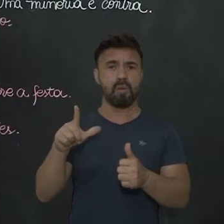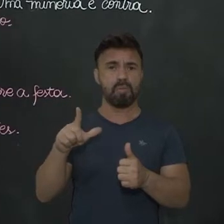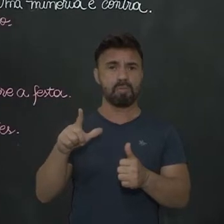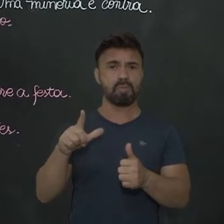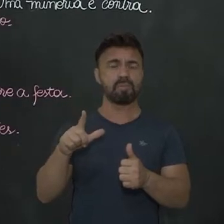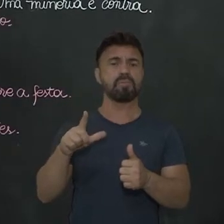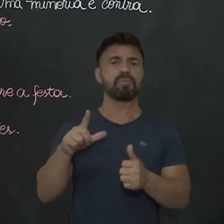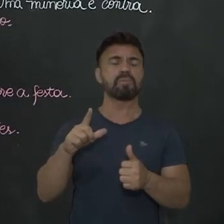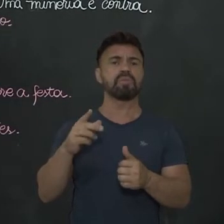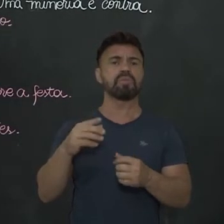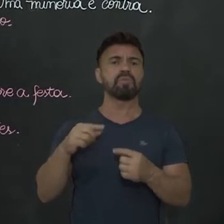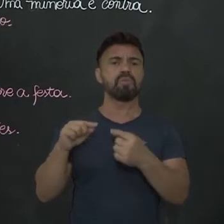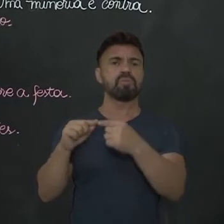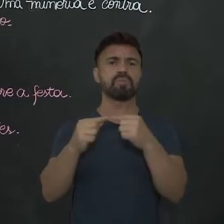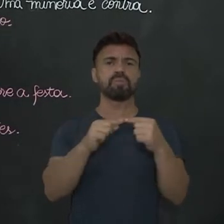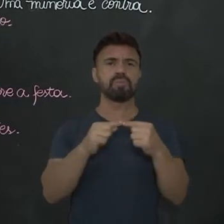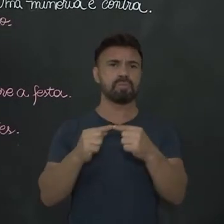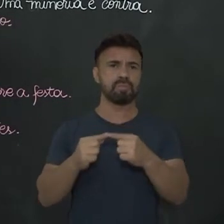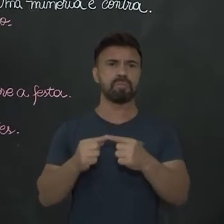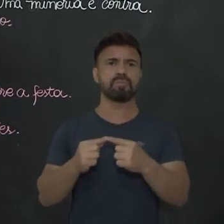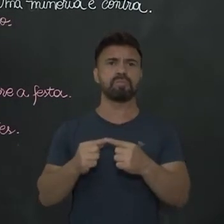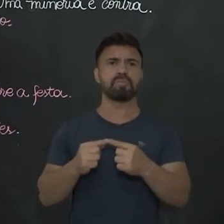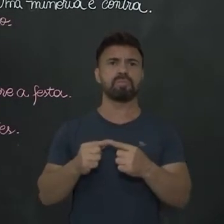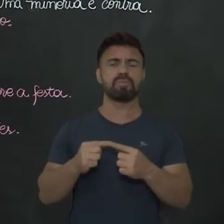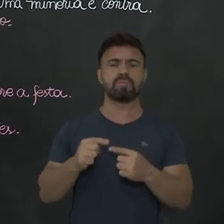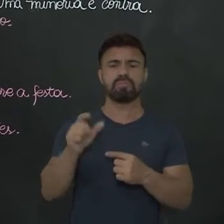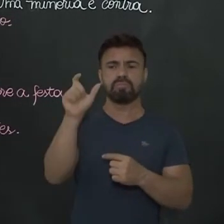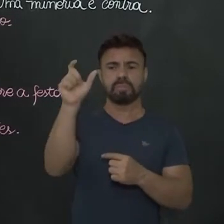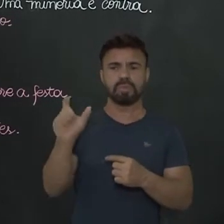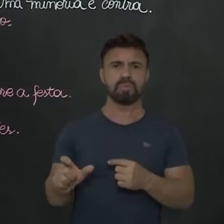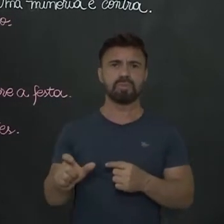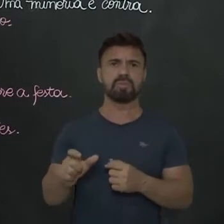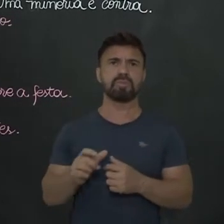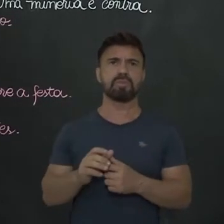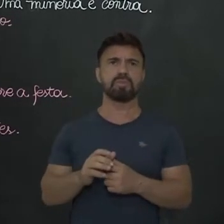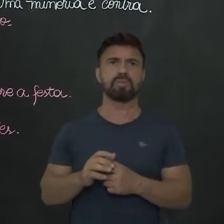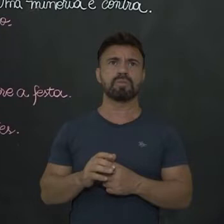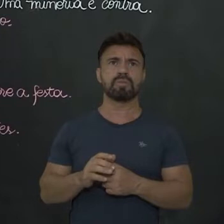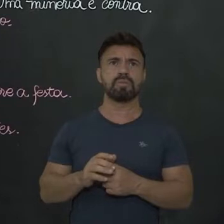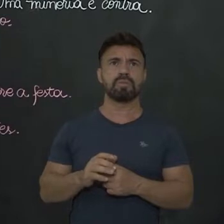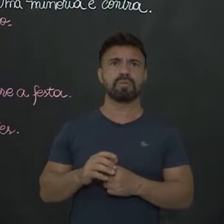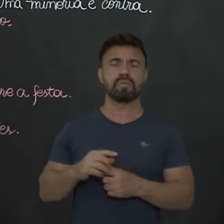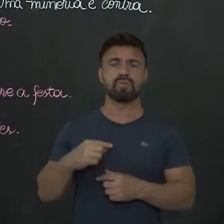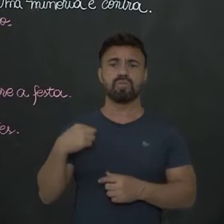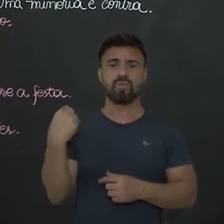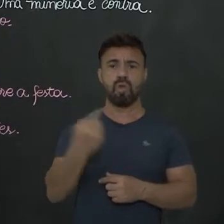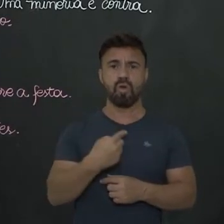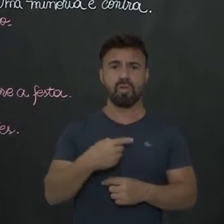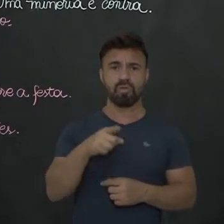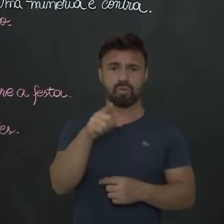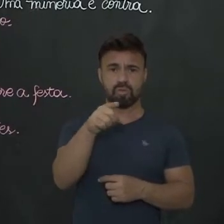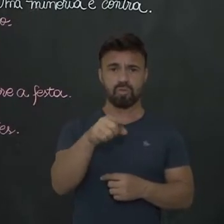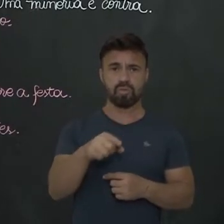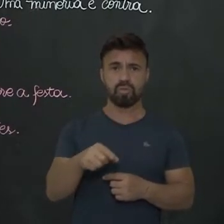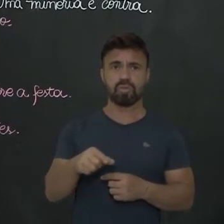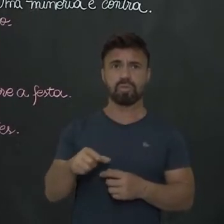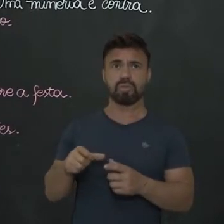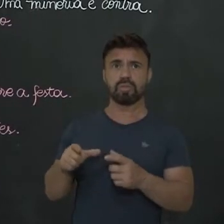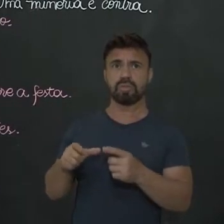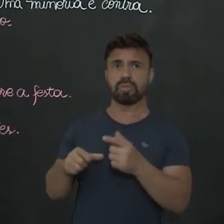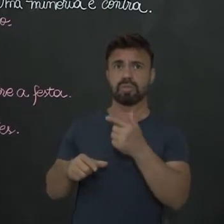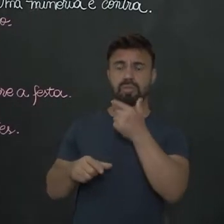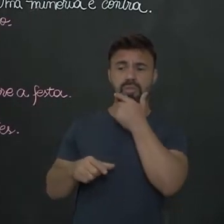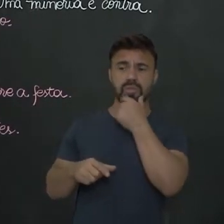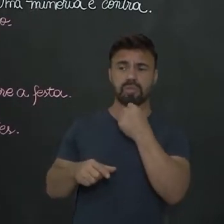o comando aqui dessa concordância vem por meio dessa pessoa, ok? Nós, tu e eles. O verbo fica concordando com a primeira